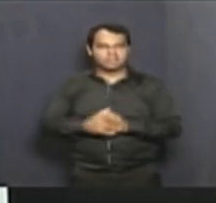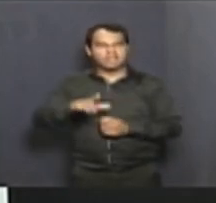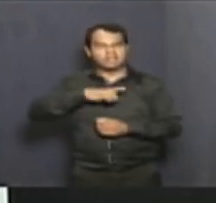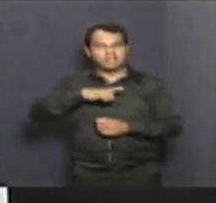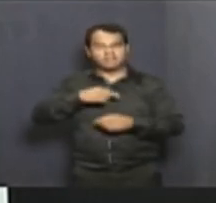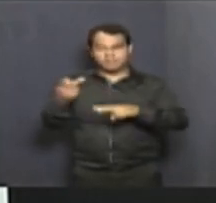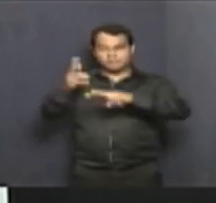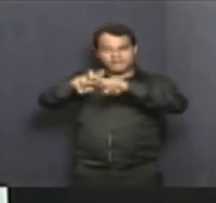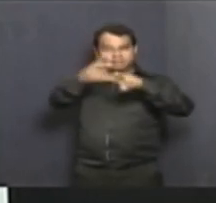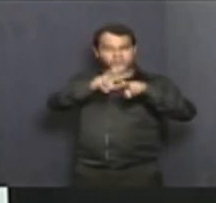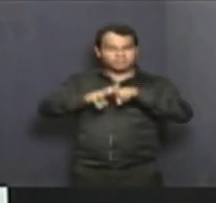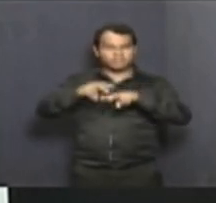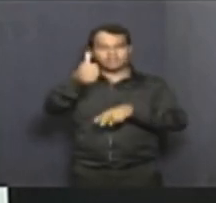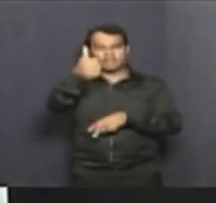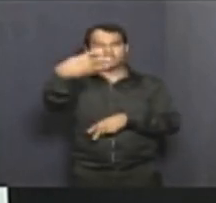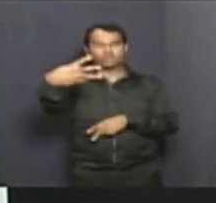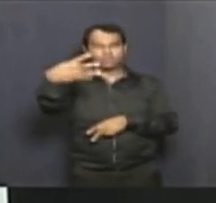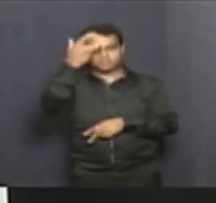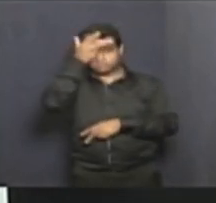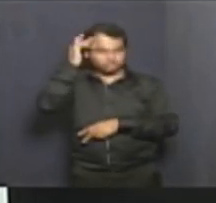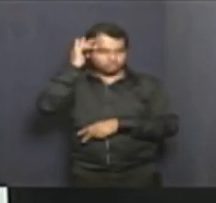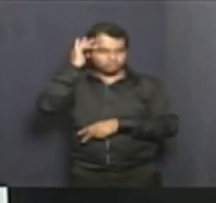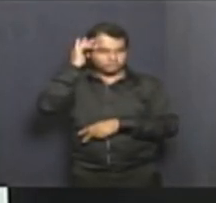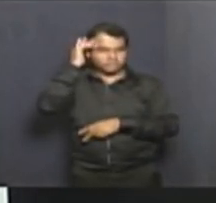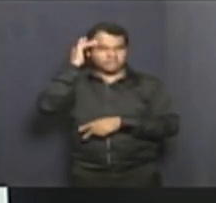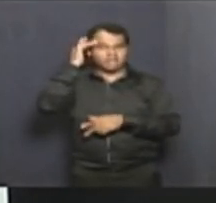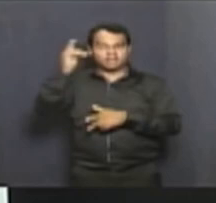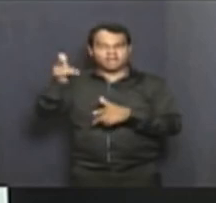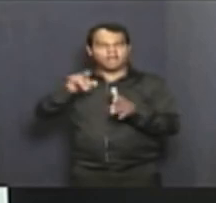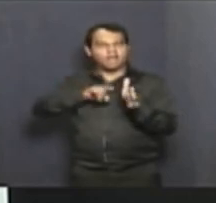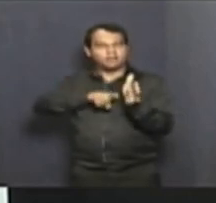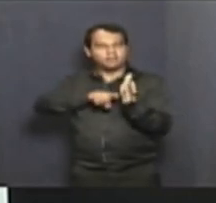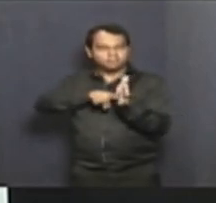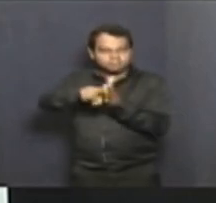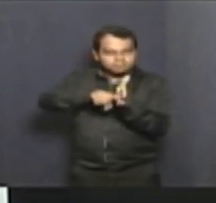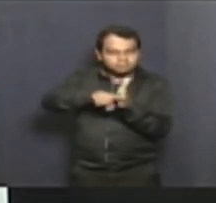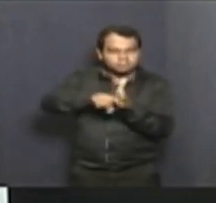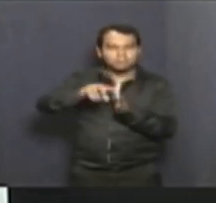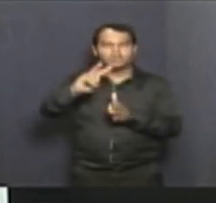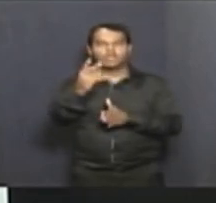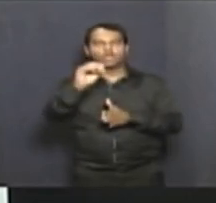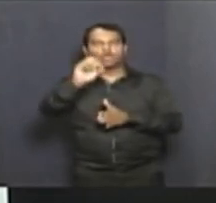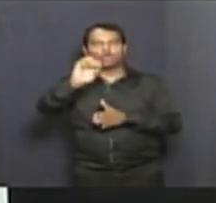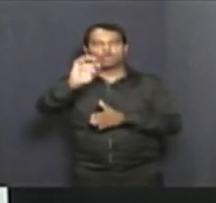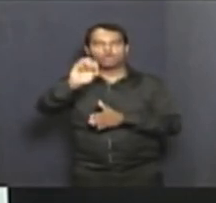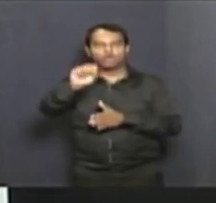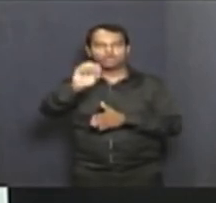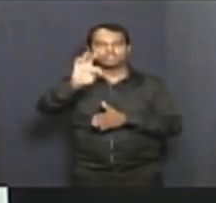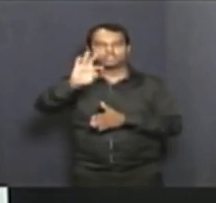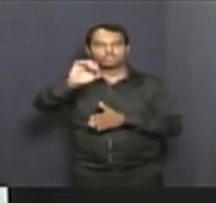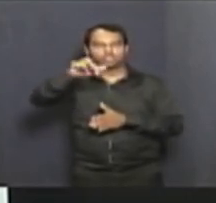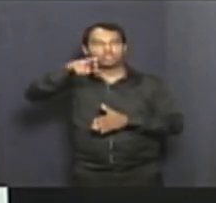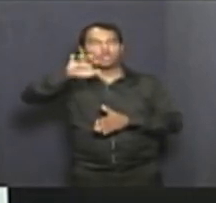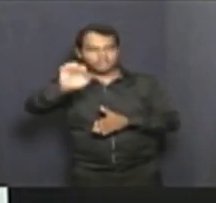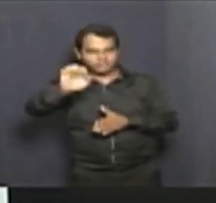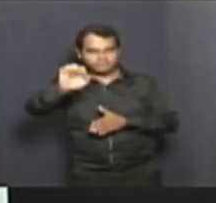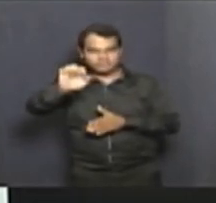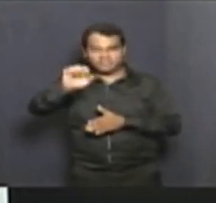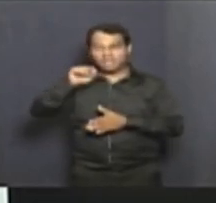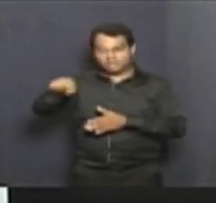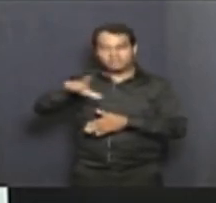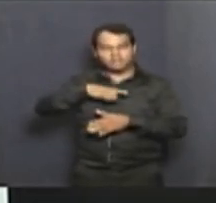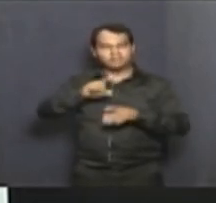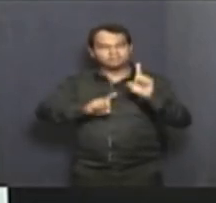pessoas nesta operação rostock e curiosamente está aí a briga das pesquisas que o leitor no